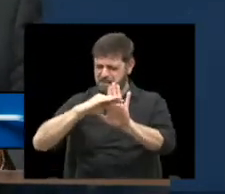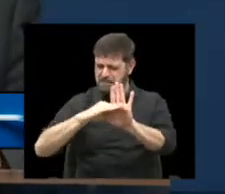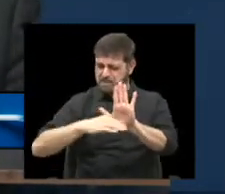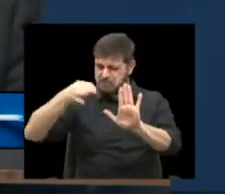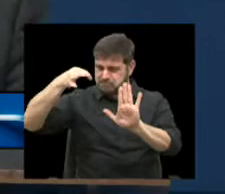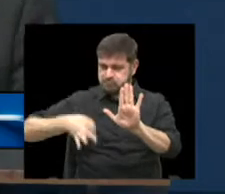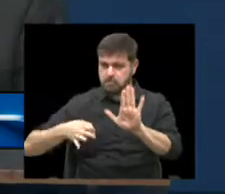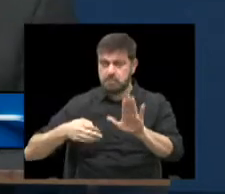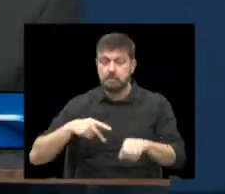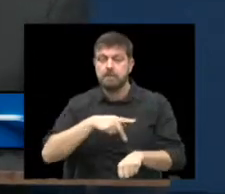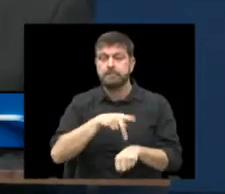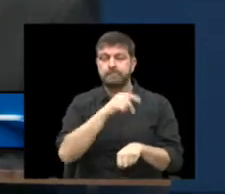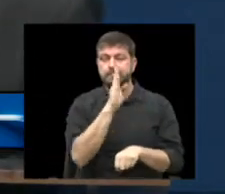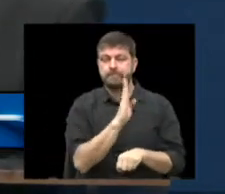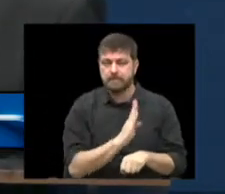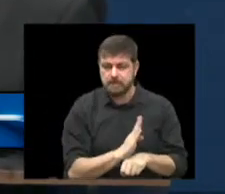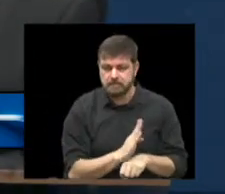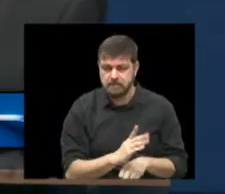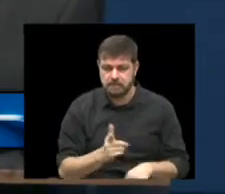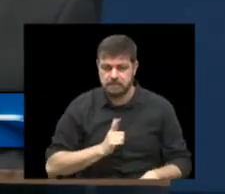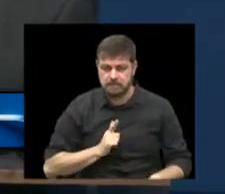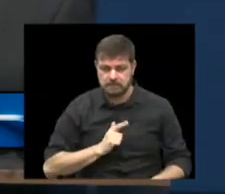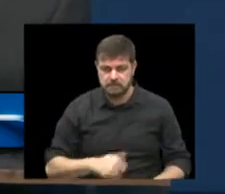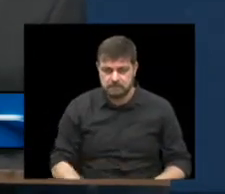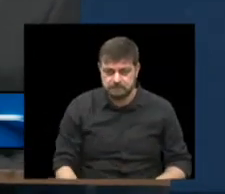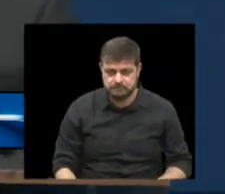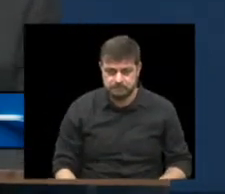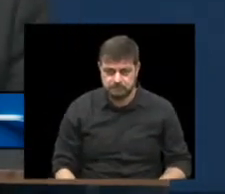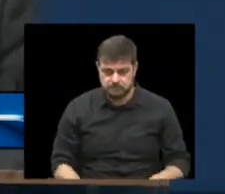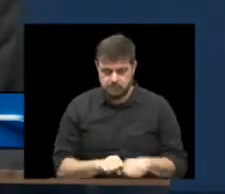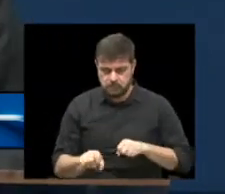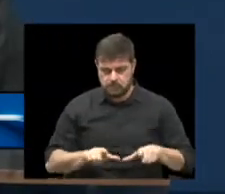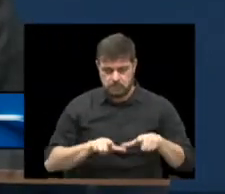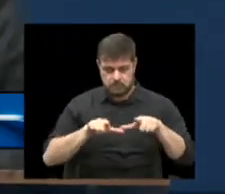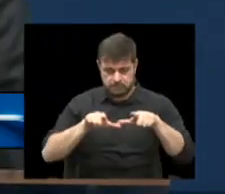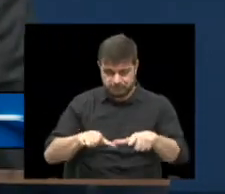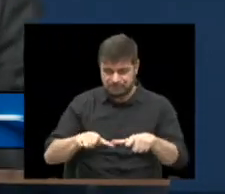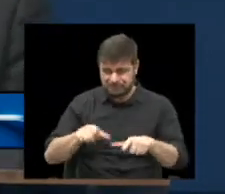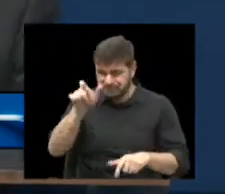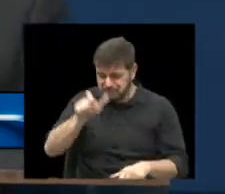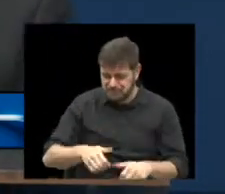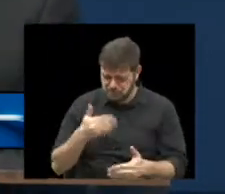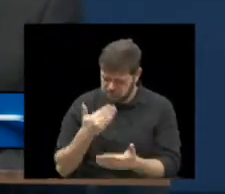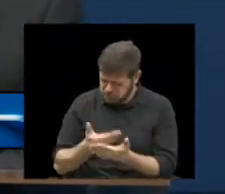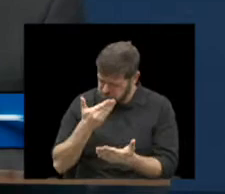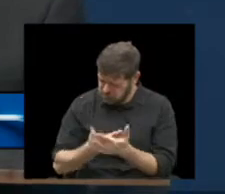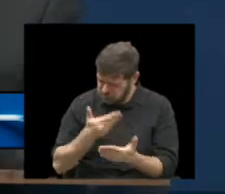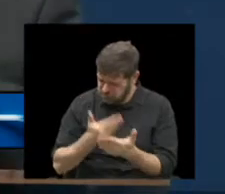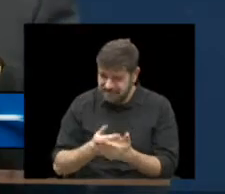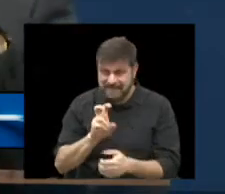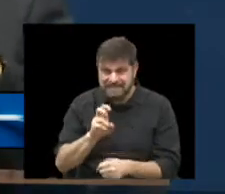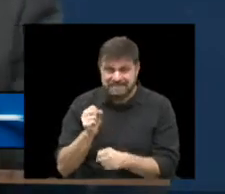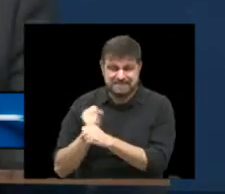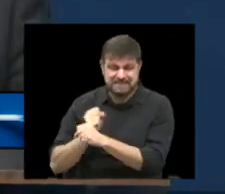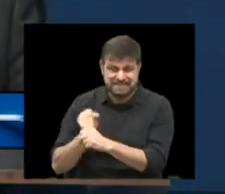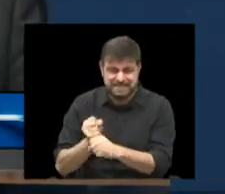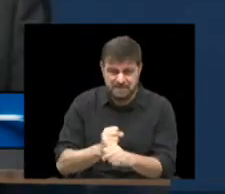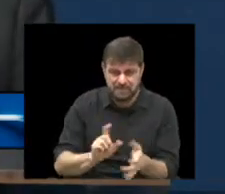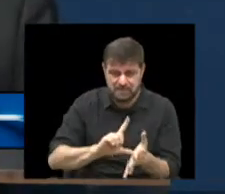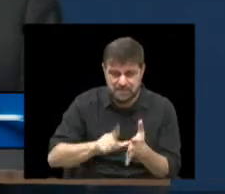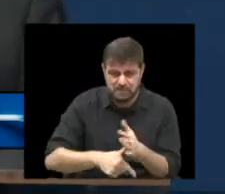no nosso país, onde o MEC dá um diploma que a pessoa tem que estudar 5 anos, tem que fazer mais 2 anos